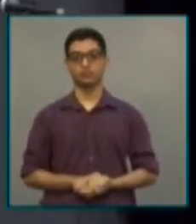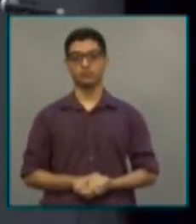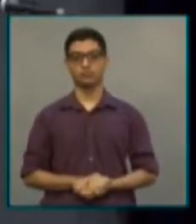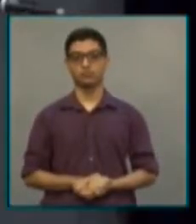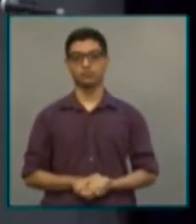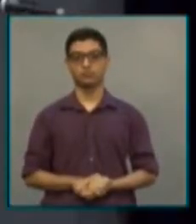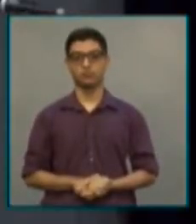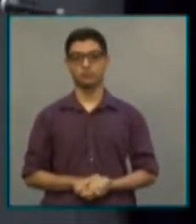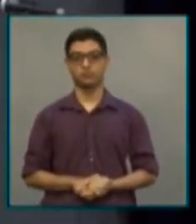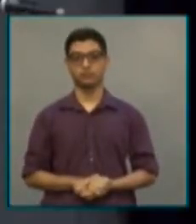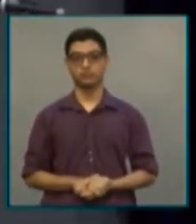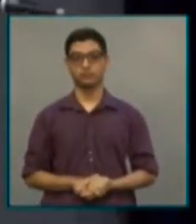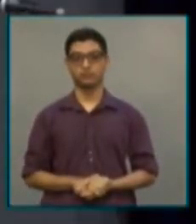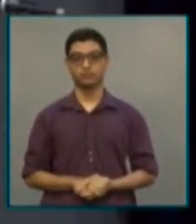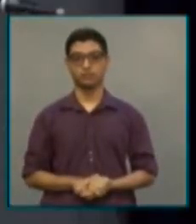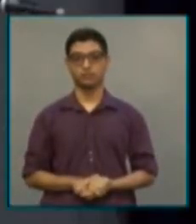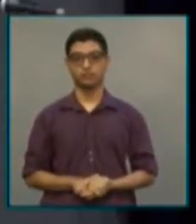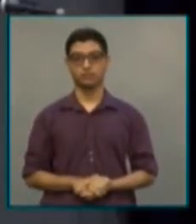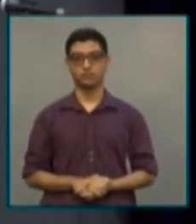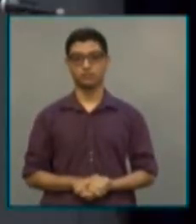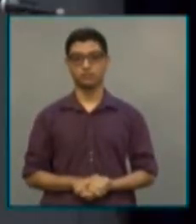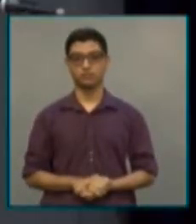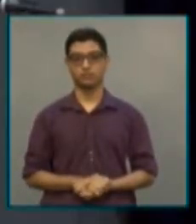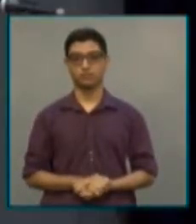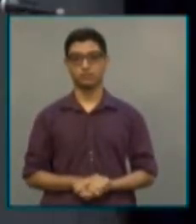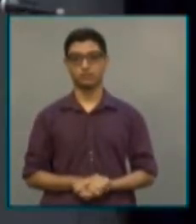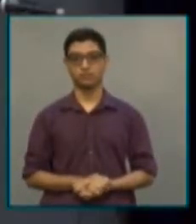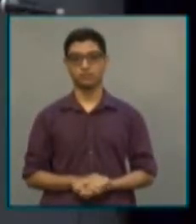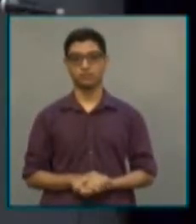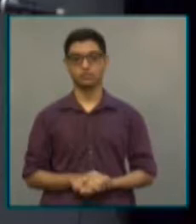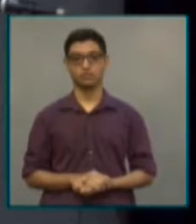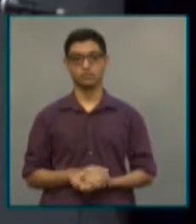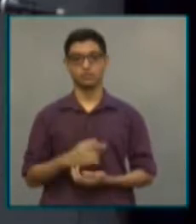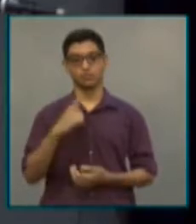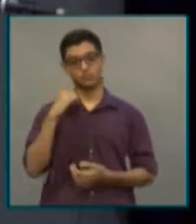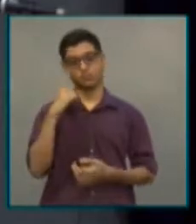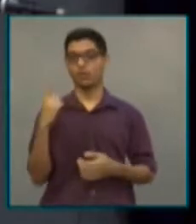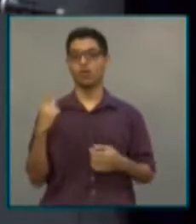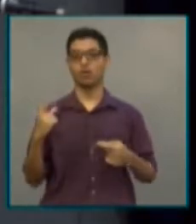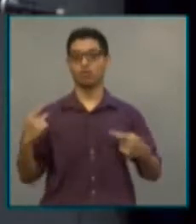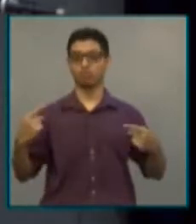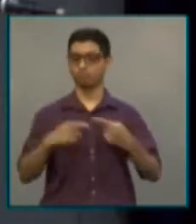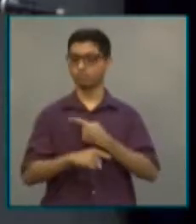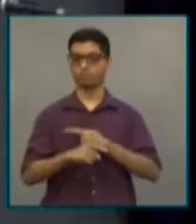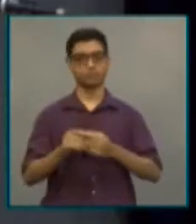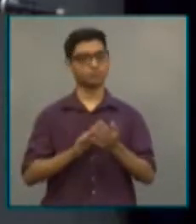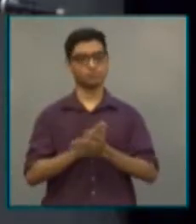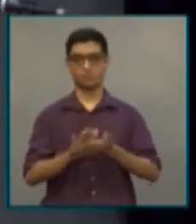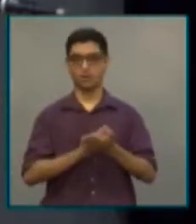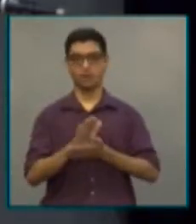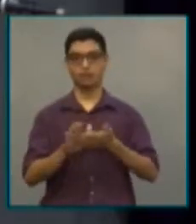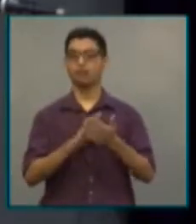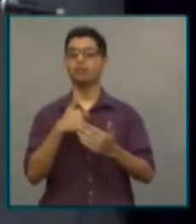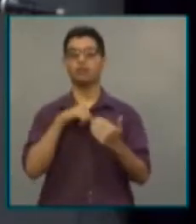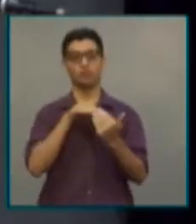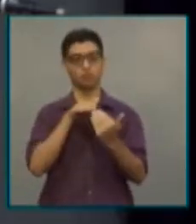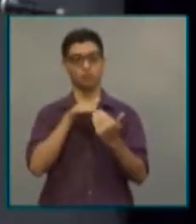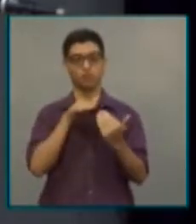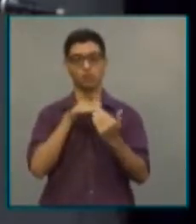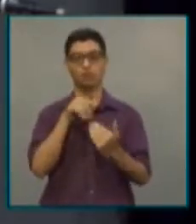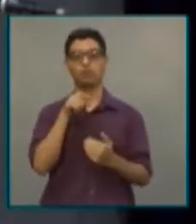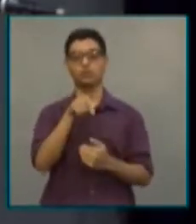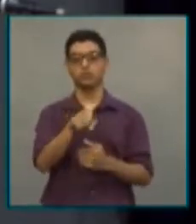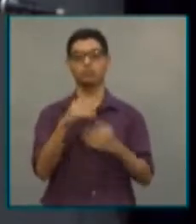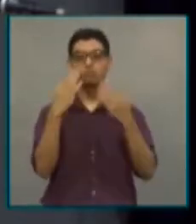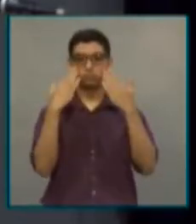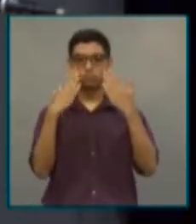Minha cara candidata Roberta, tenho certeza que não existe divergência alguma. Concordo com você, as contas do portal poderiam ser muito